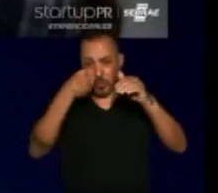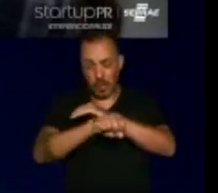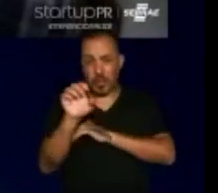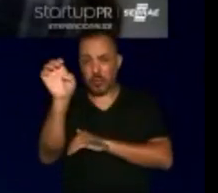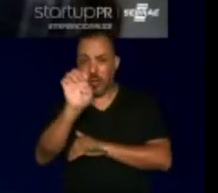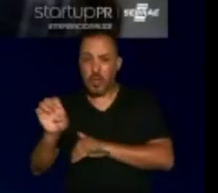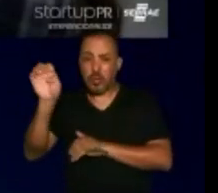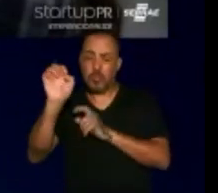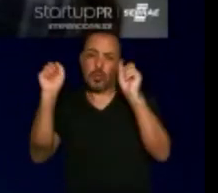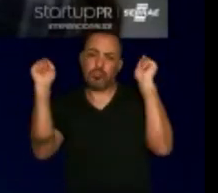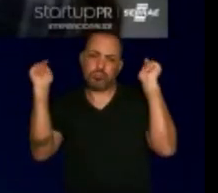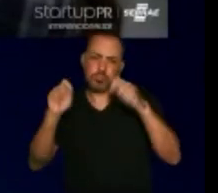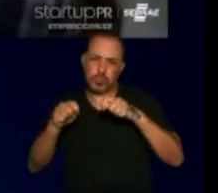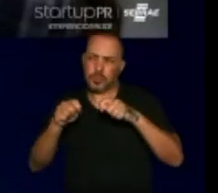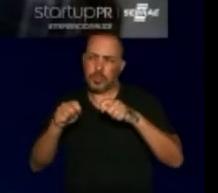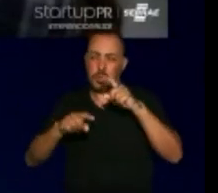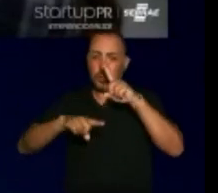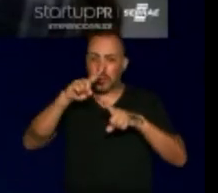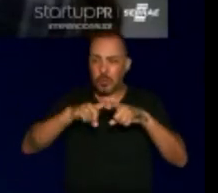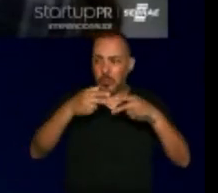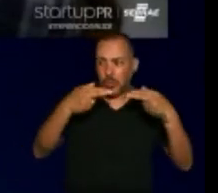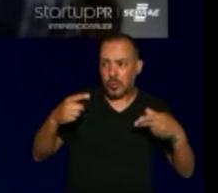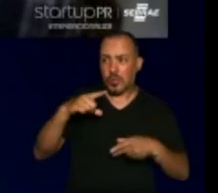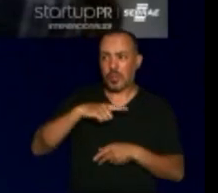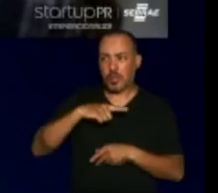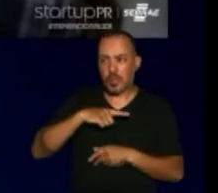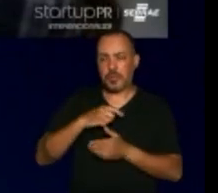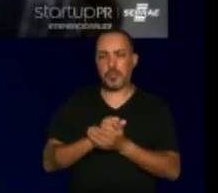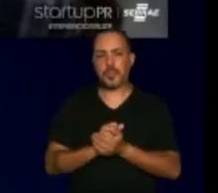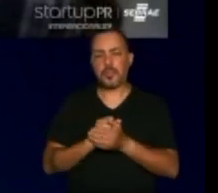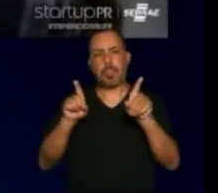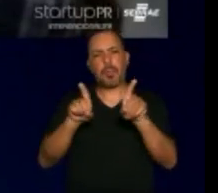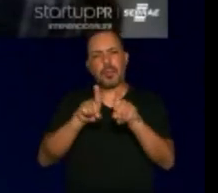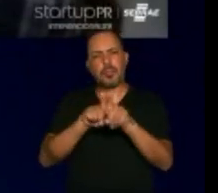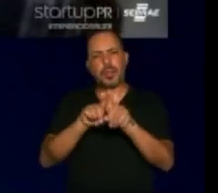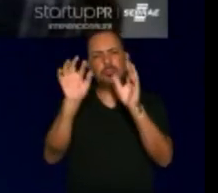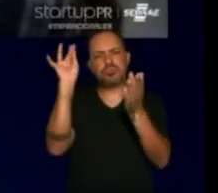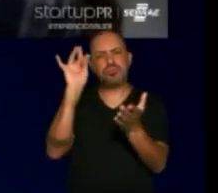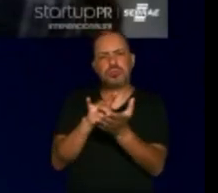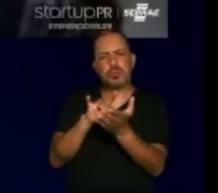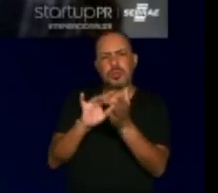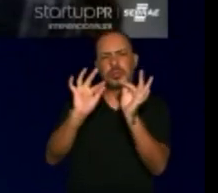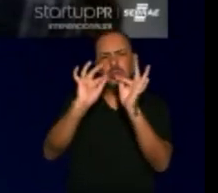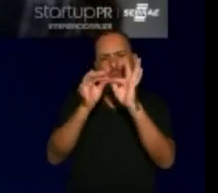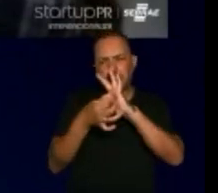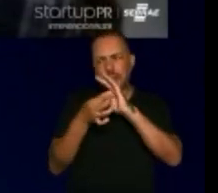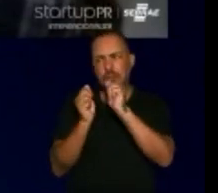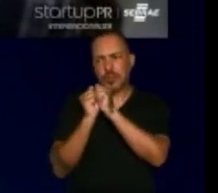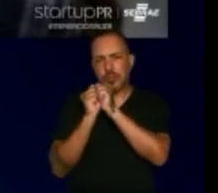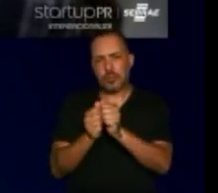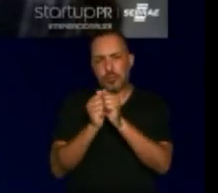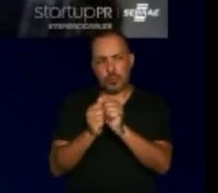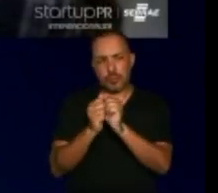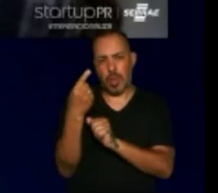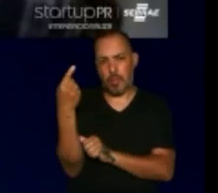das possibilidades que essas startups, que esses produtos podem ter no mercado europeu. A definição do roadmap de internacionalização e acompanhamento já nessa